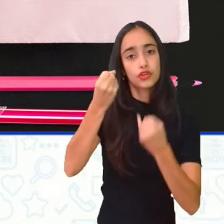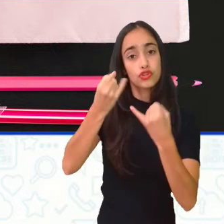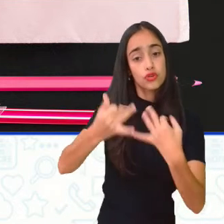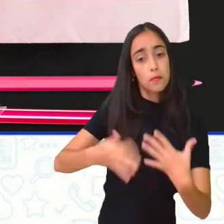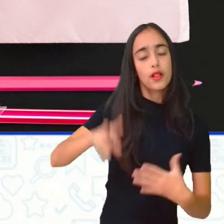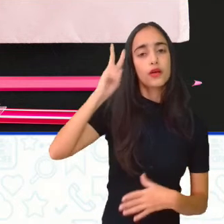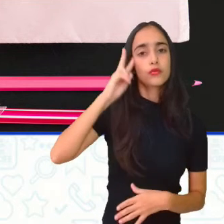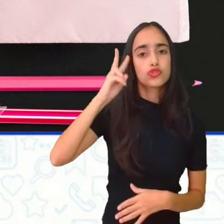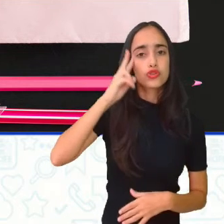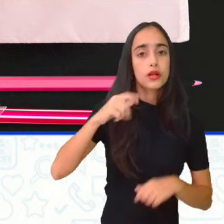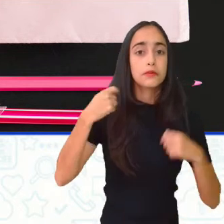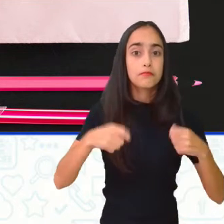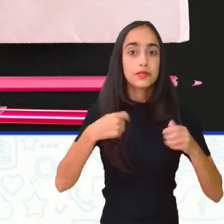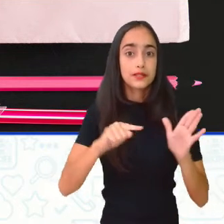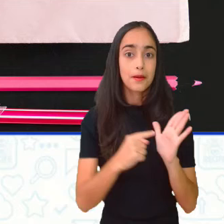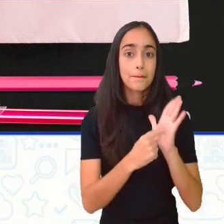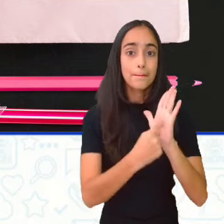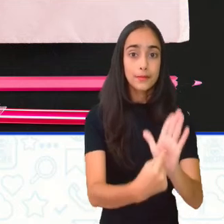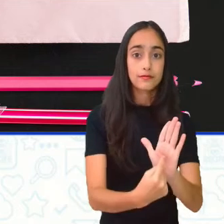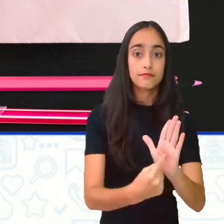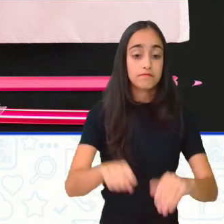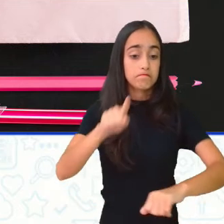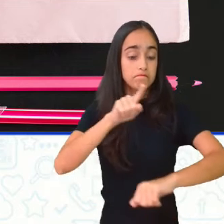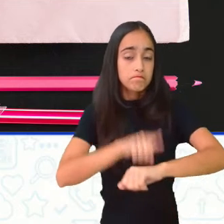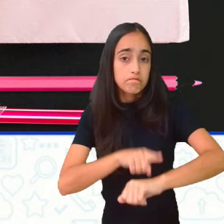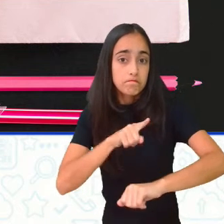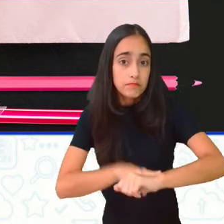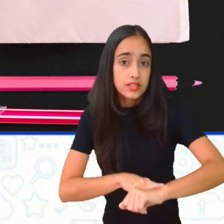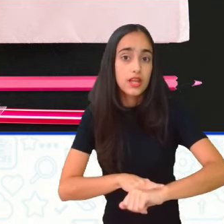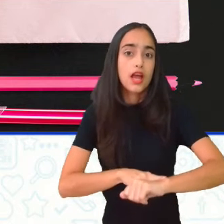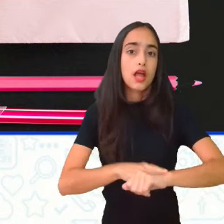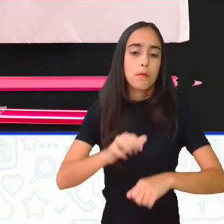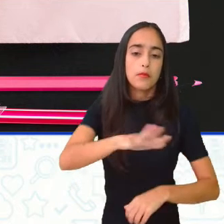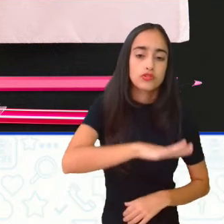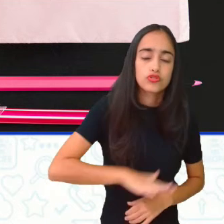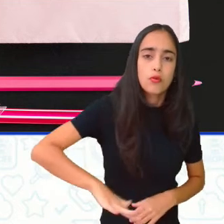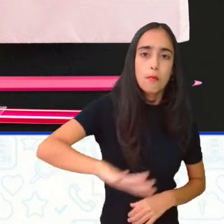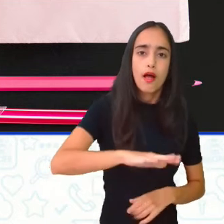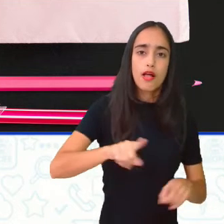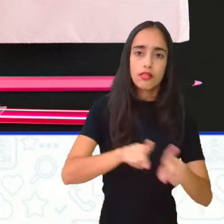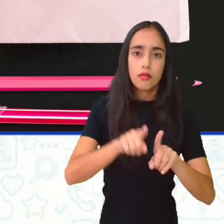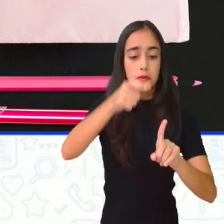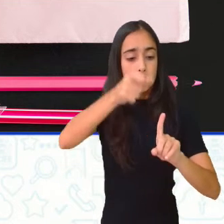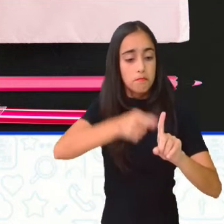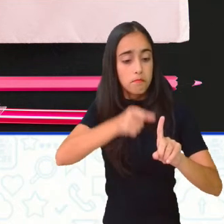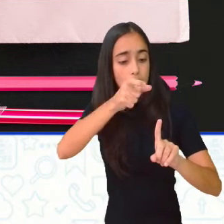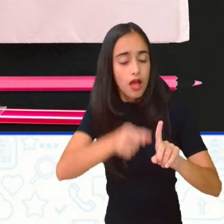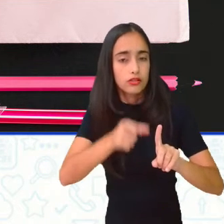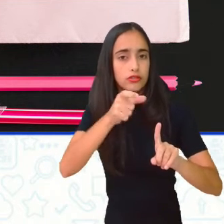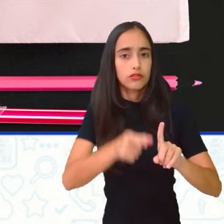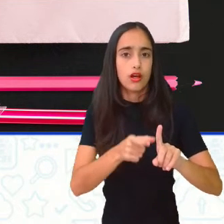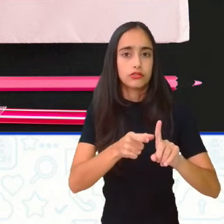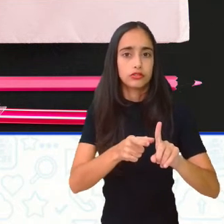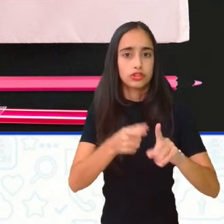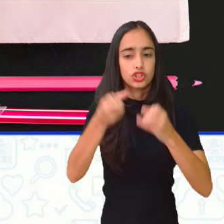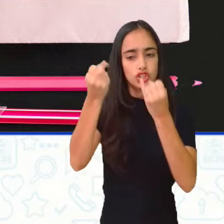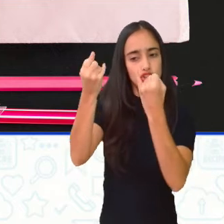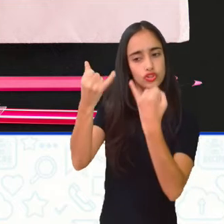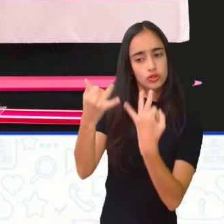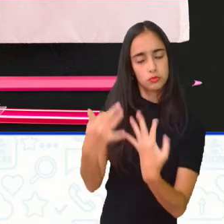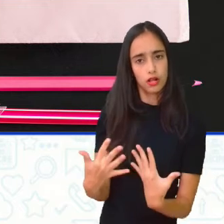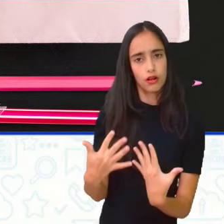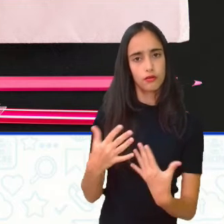e precisa apresentar tempo, espaço, personagens, narrador e enredo. Certo? Isso aqui é